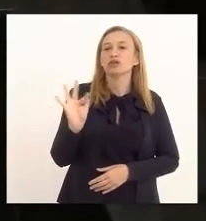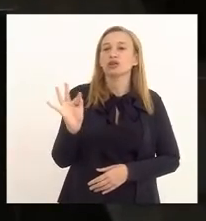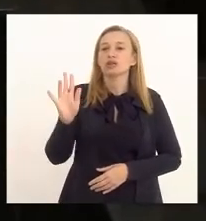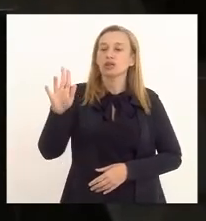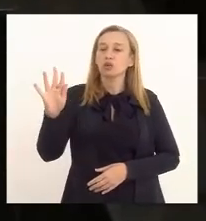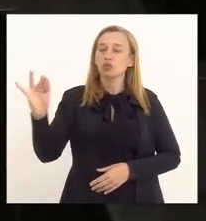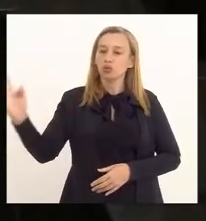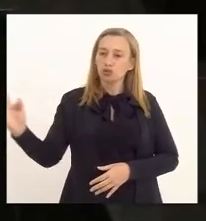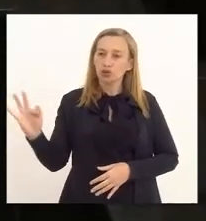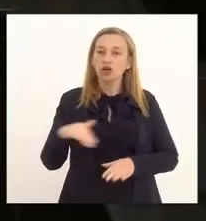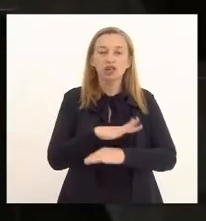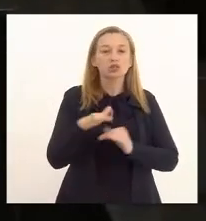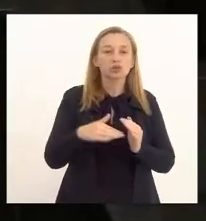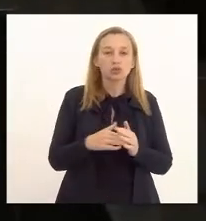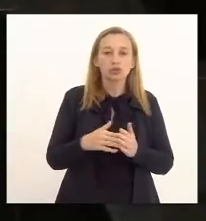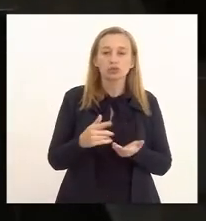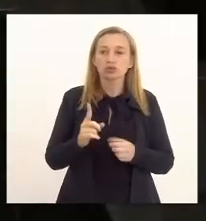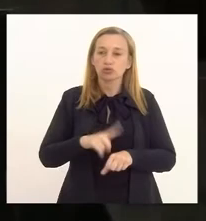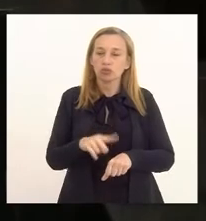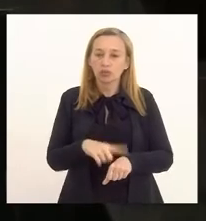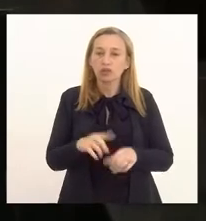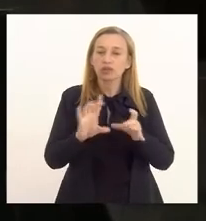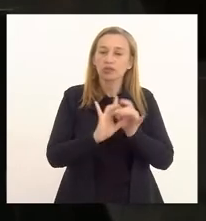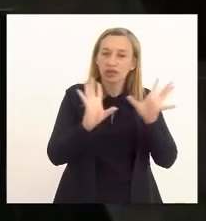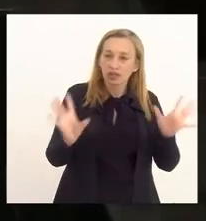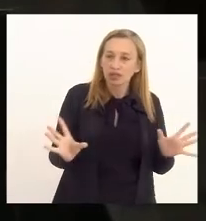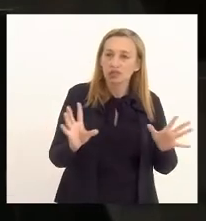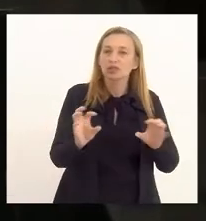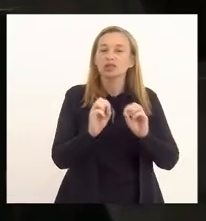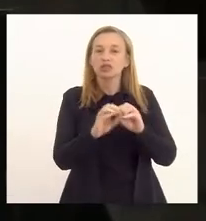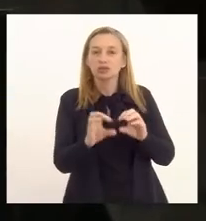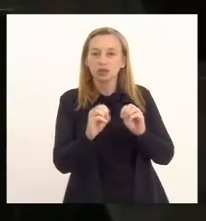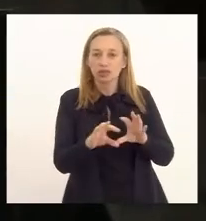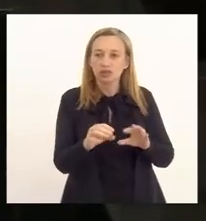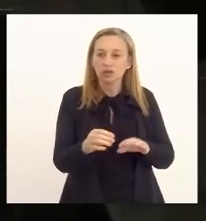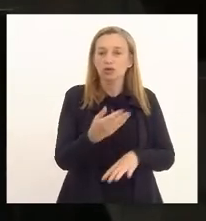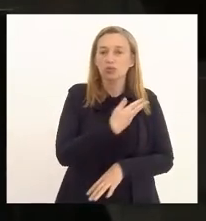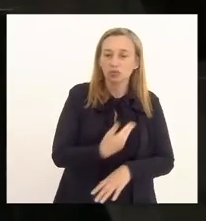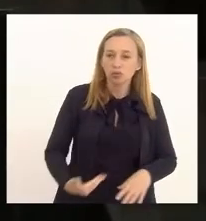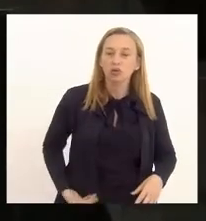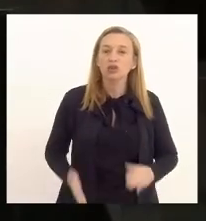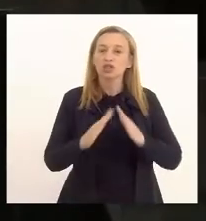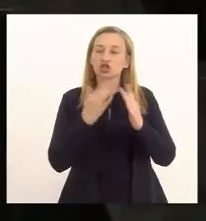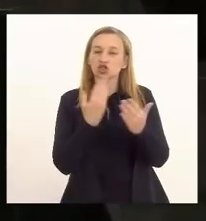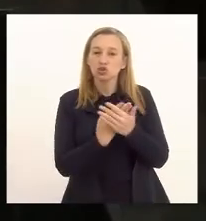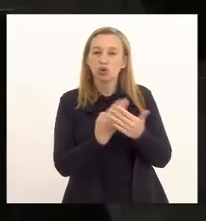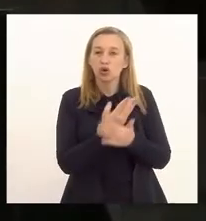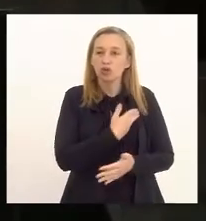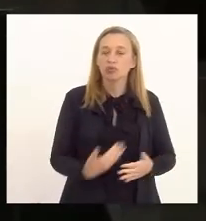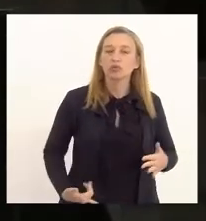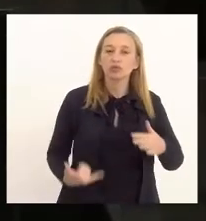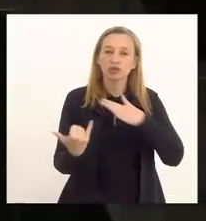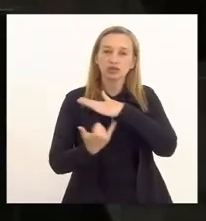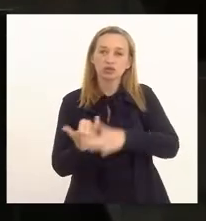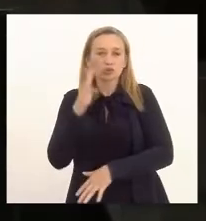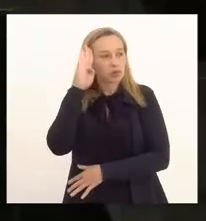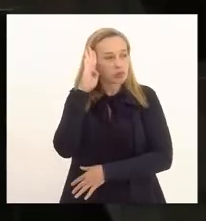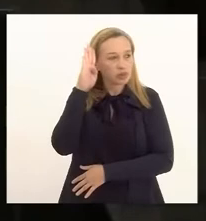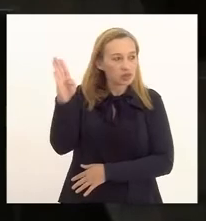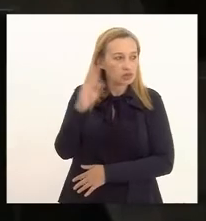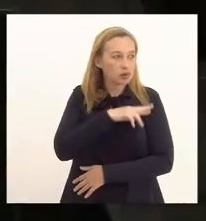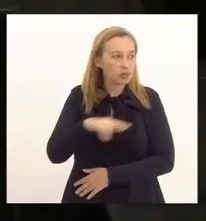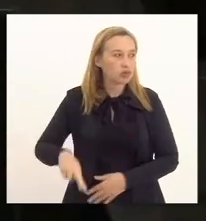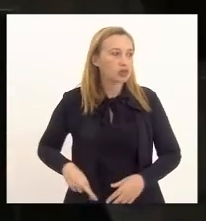ajudou a consolidar, sobretudo a defesa da democracia, da educação pública, da escola pública, como a principal instituição republicana, e